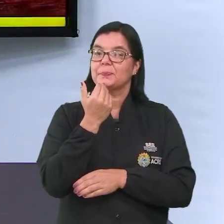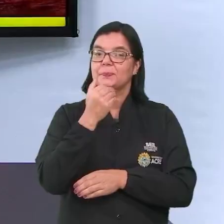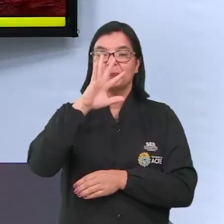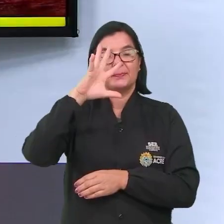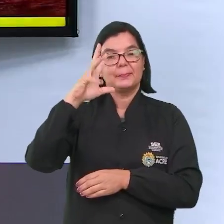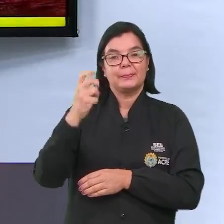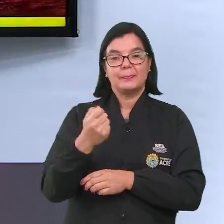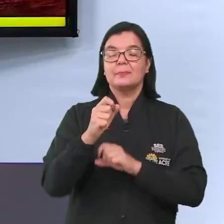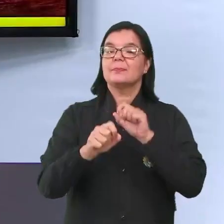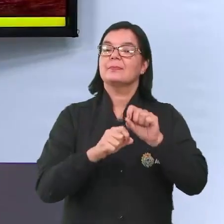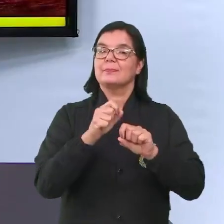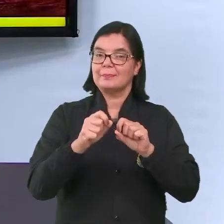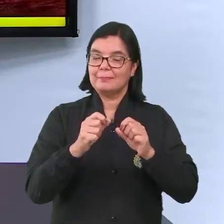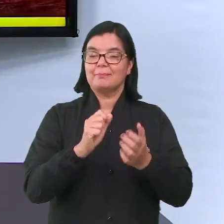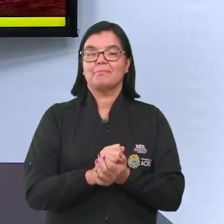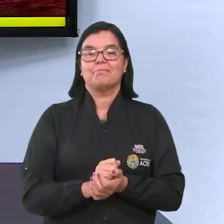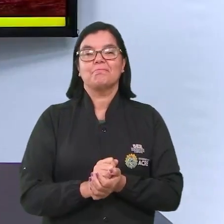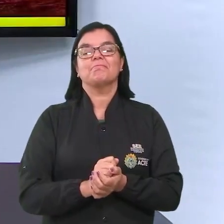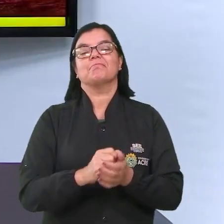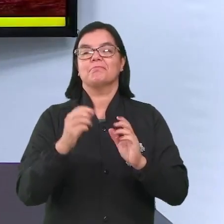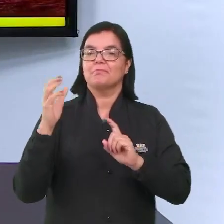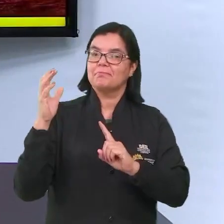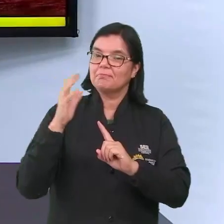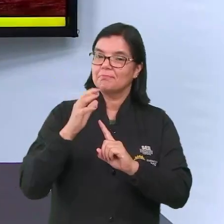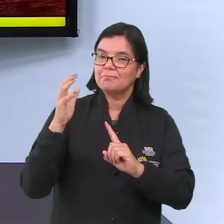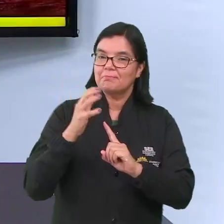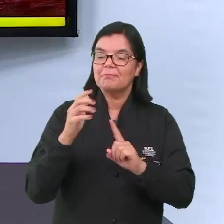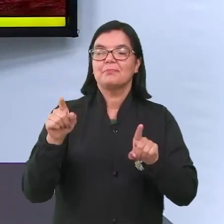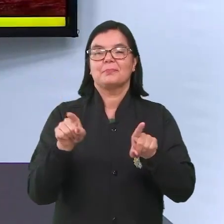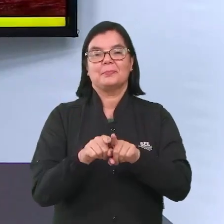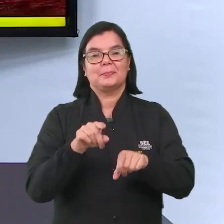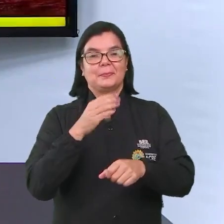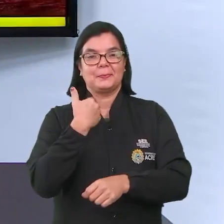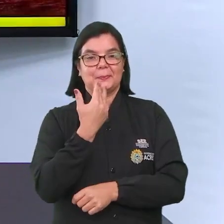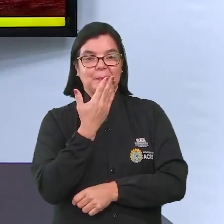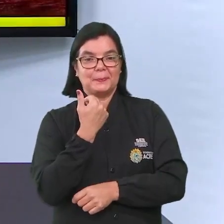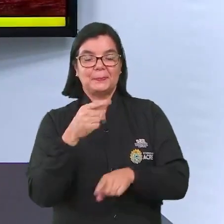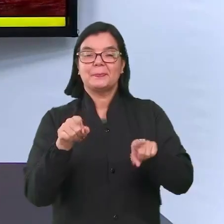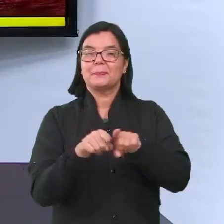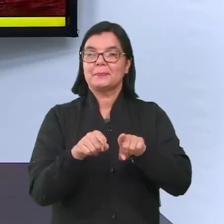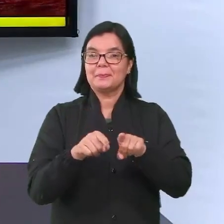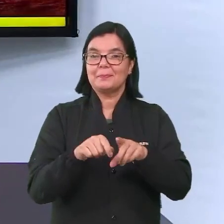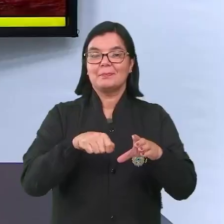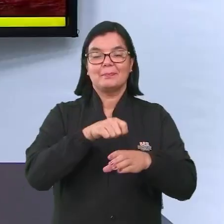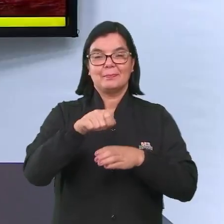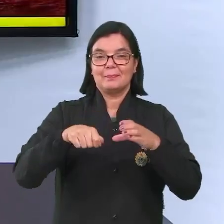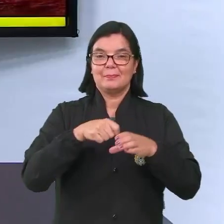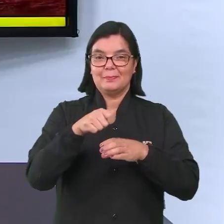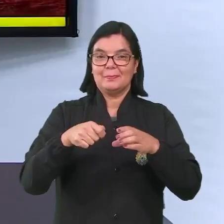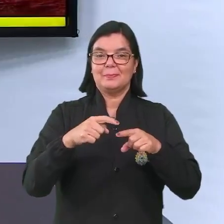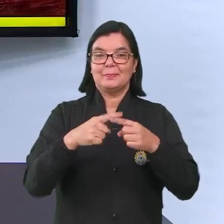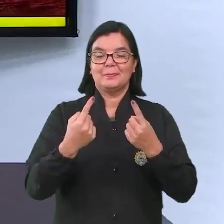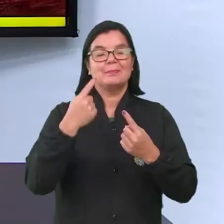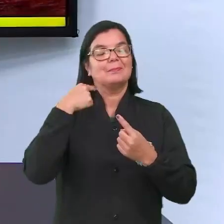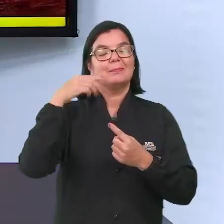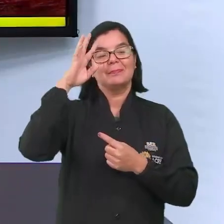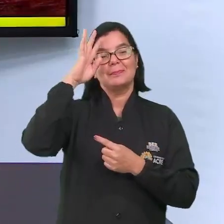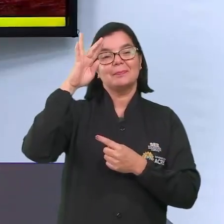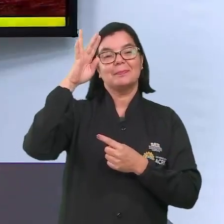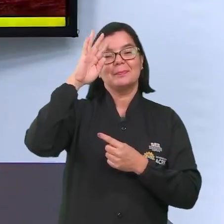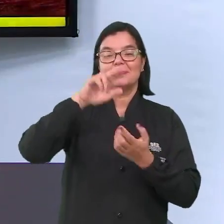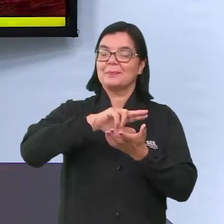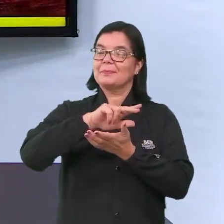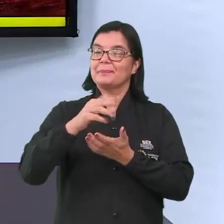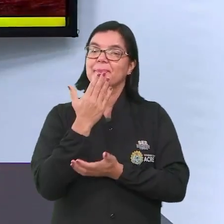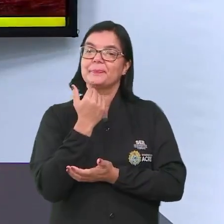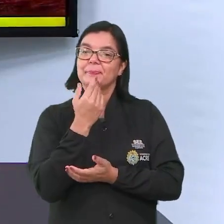ela trouxe muita referência para a nossa comida, né? A gente começa a falar, já enche a boca d'água, porque a gente fica lembrando de muitas comidas